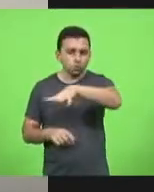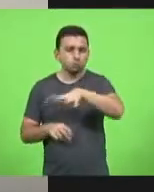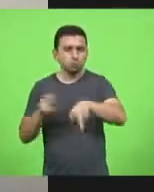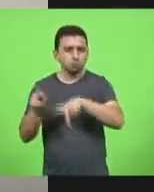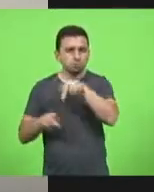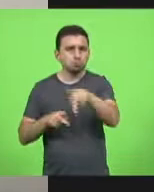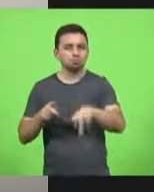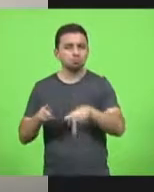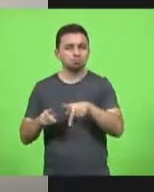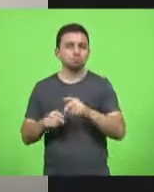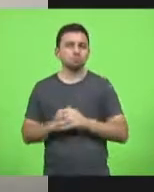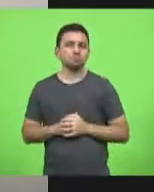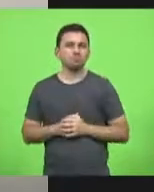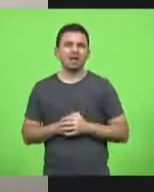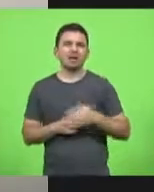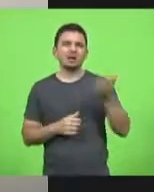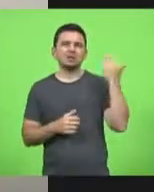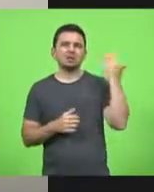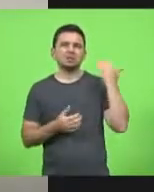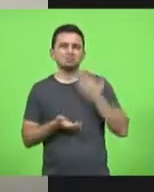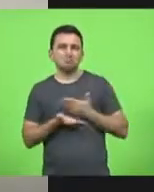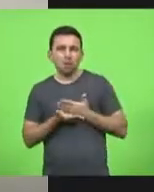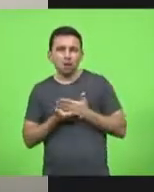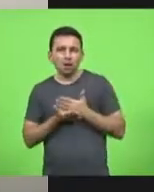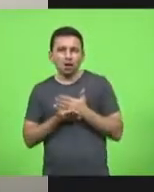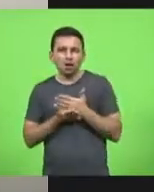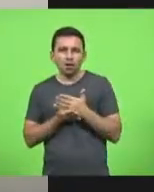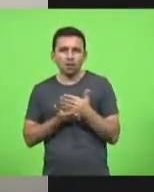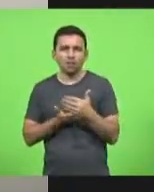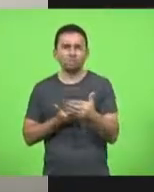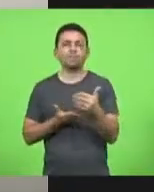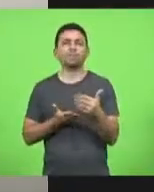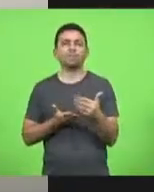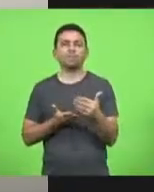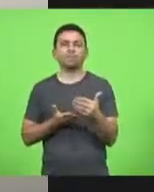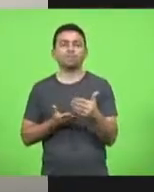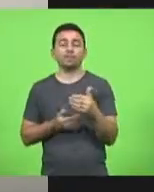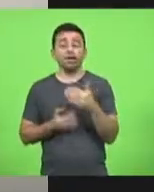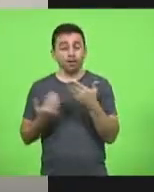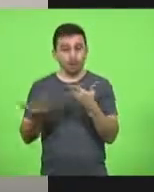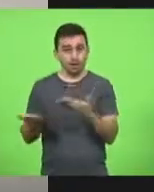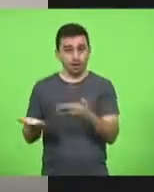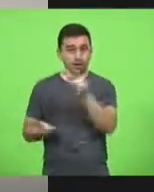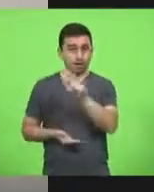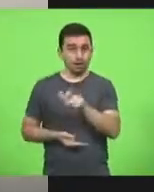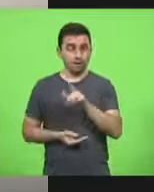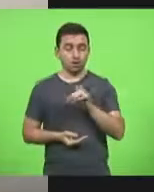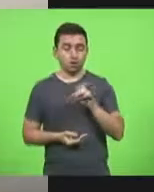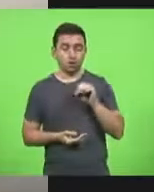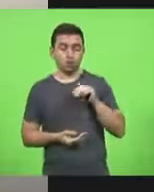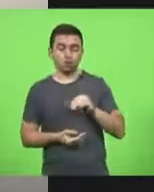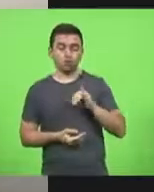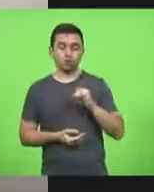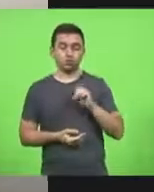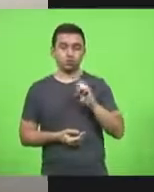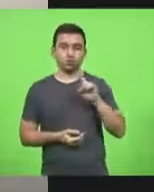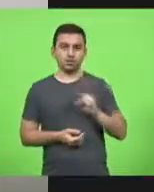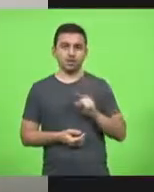Desde os primeiros passos, Dom José fez